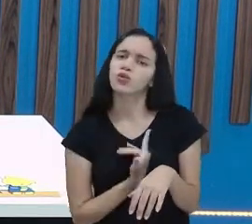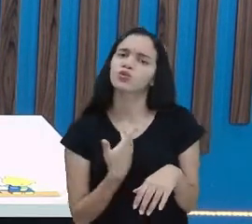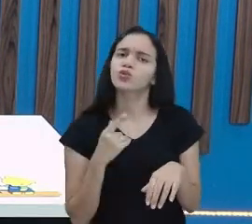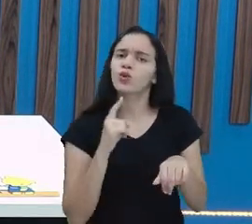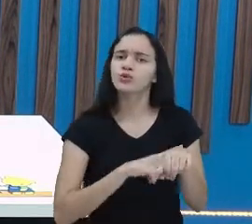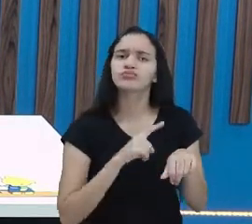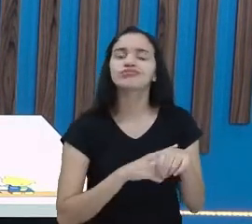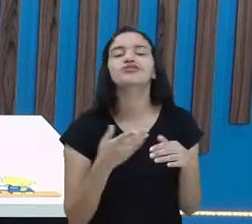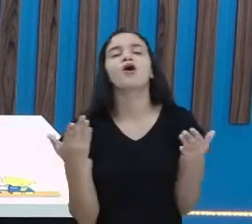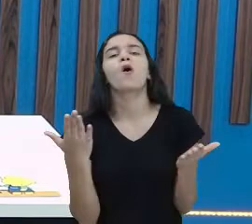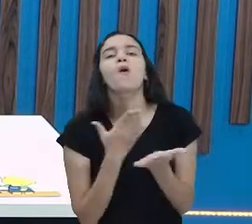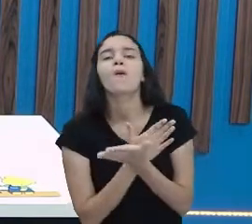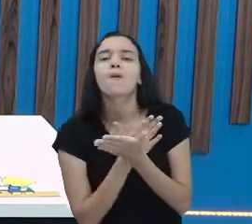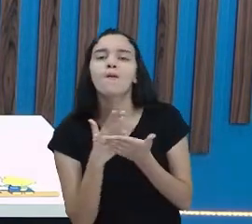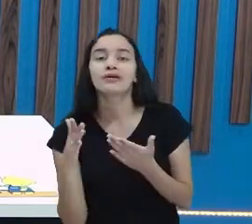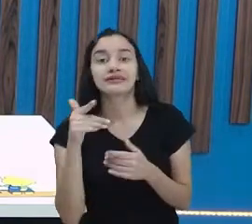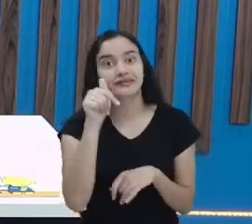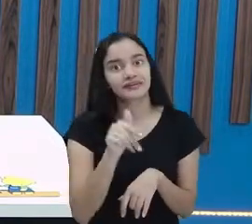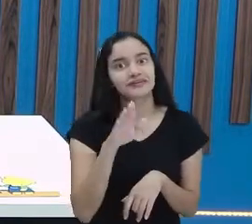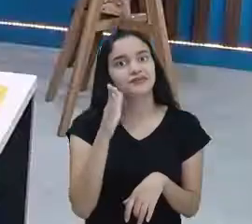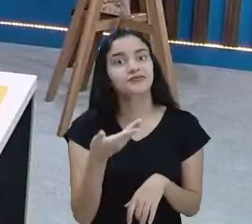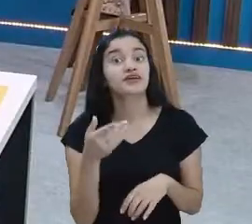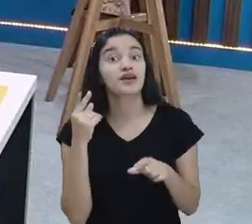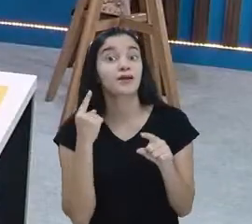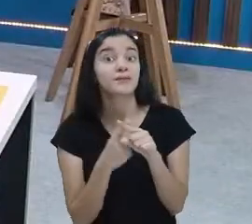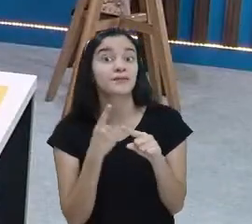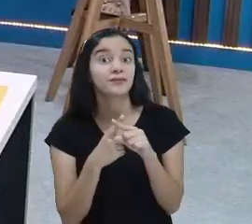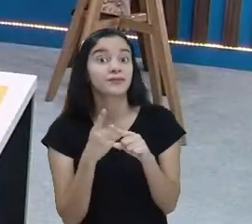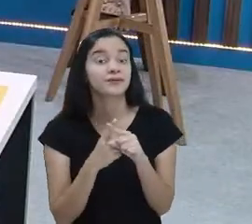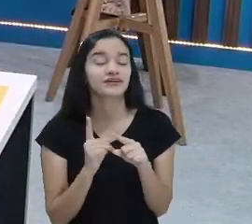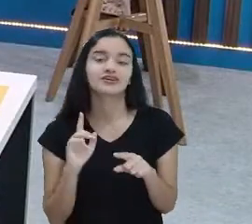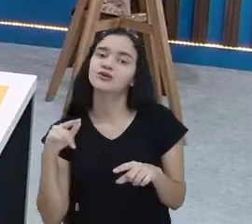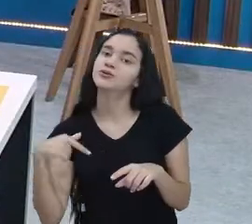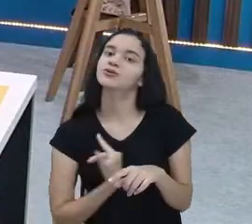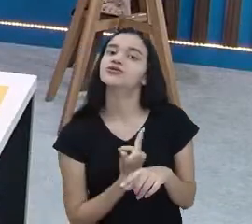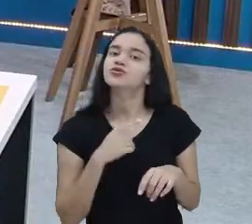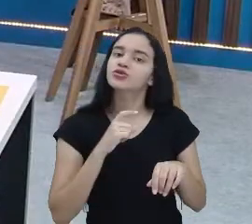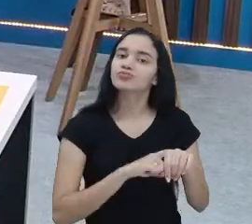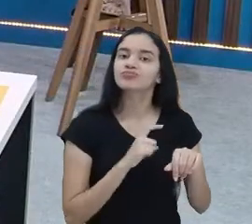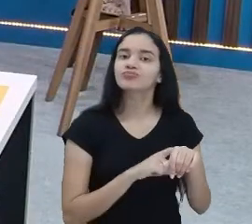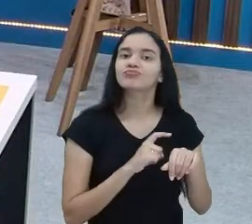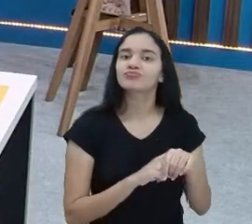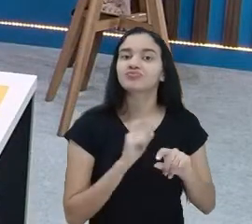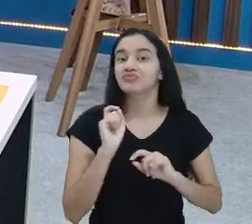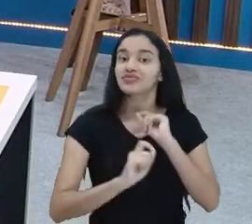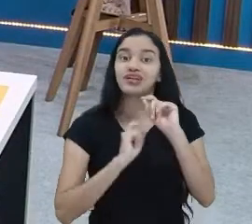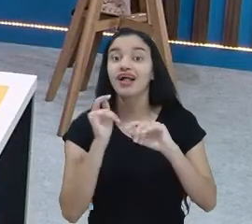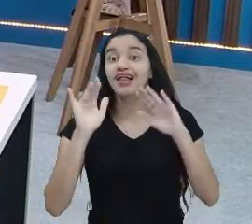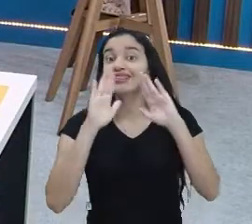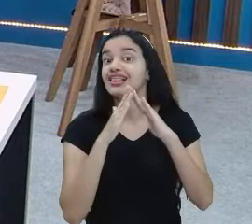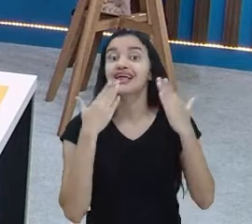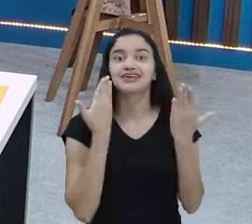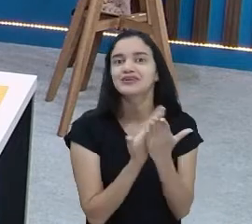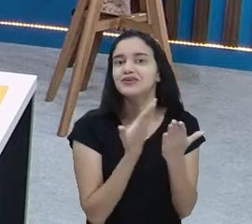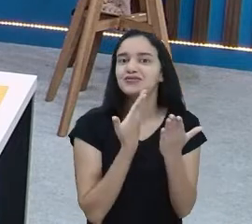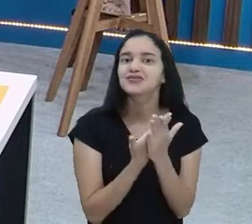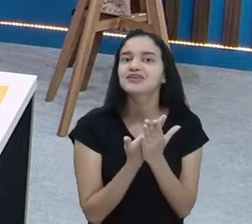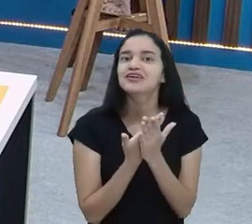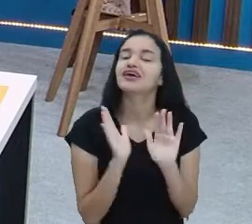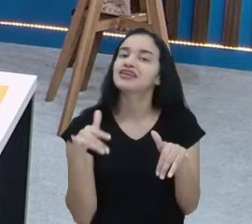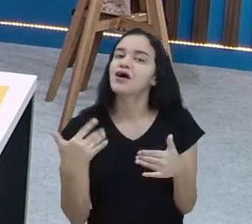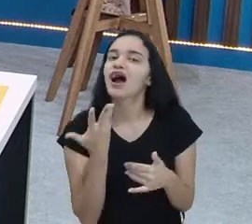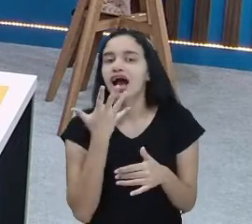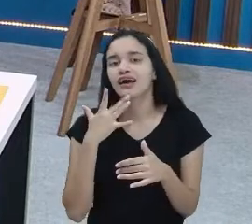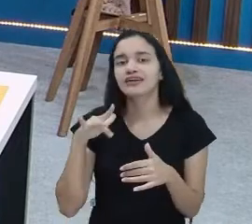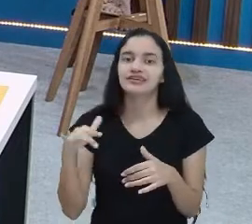aqui começa às 7h30, não é isso? Porque Isso mesmo. O nosso horário está ligado ao horário da escola, não é isso? E a criança